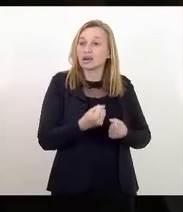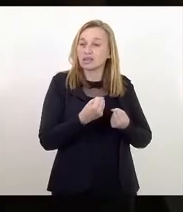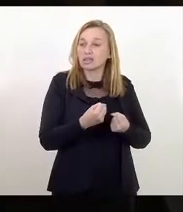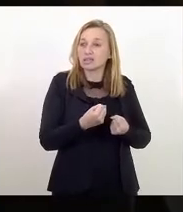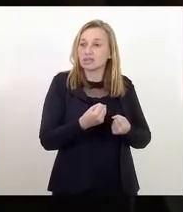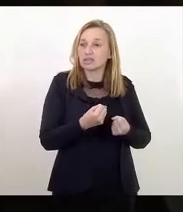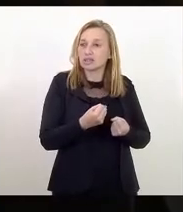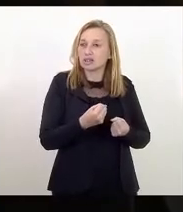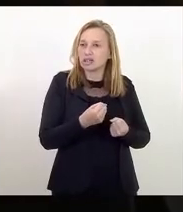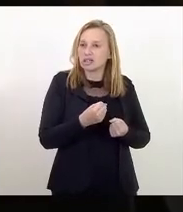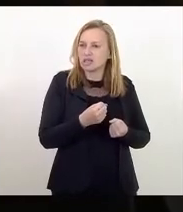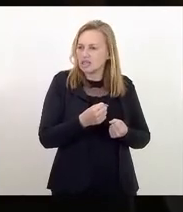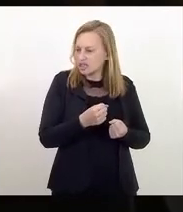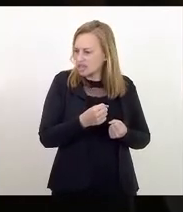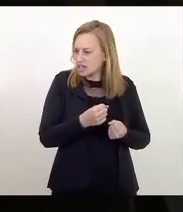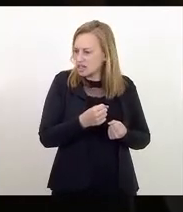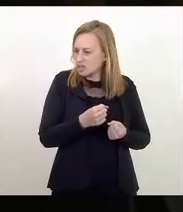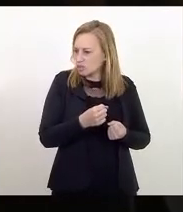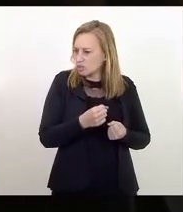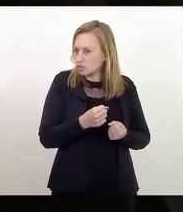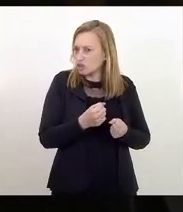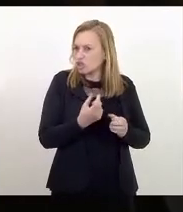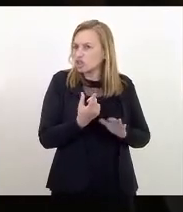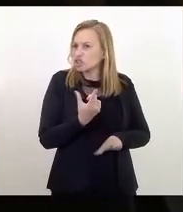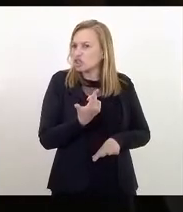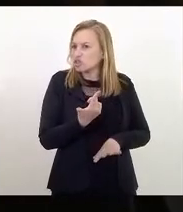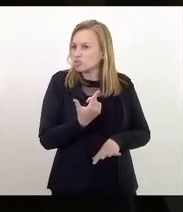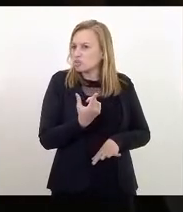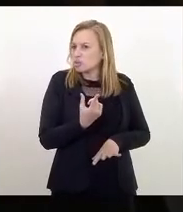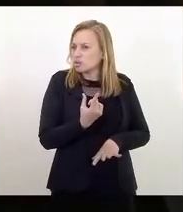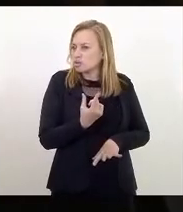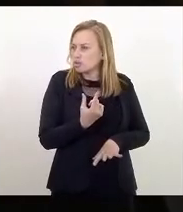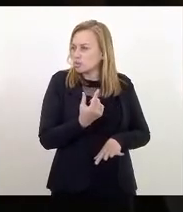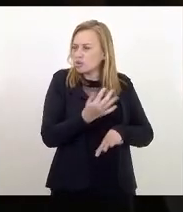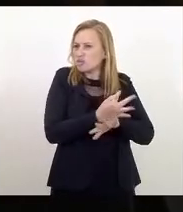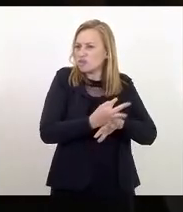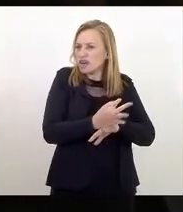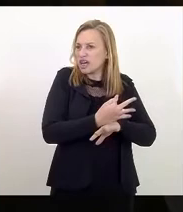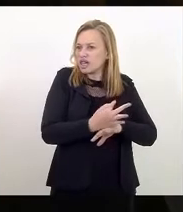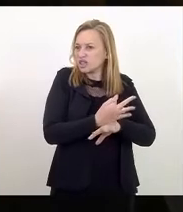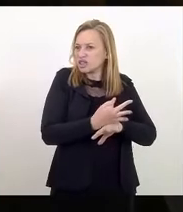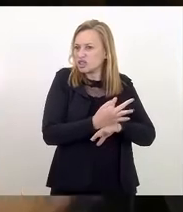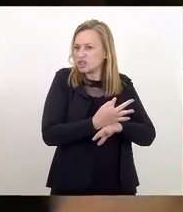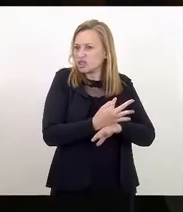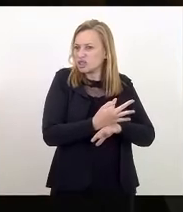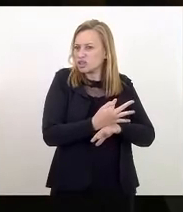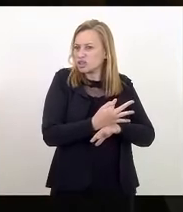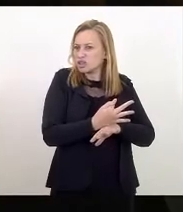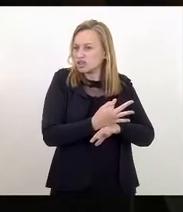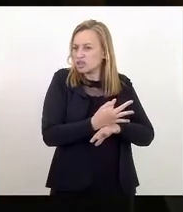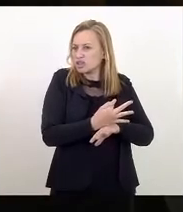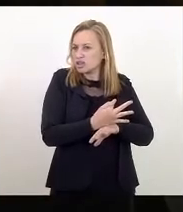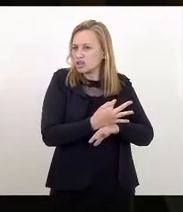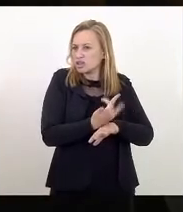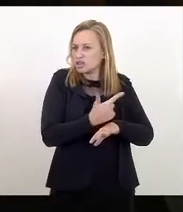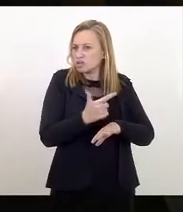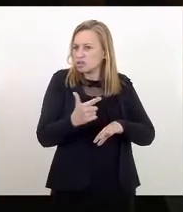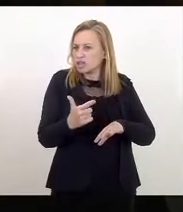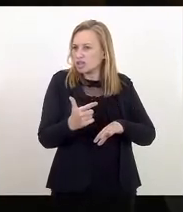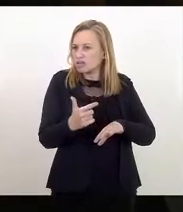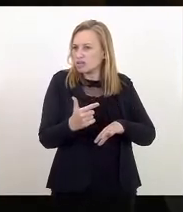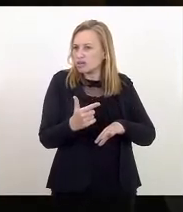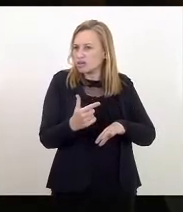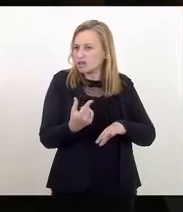indenização por férias não gozadas, por que que o funcionário da Defensoria